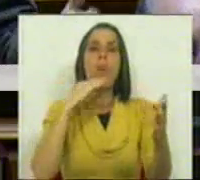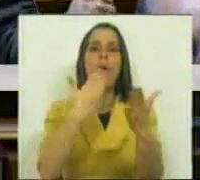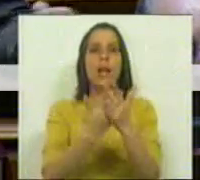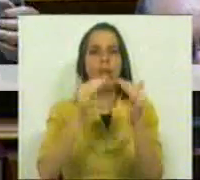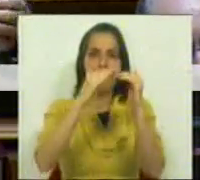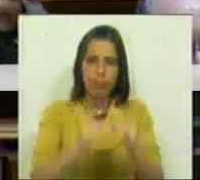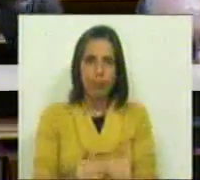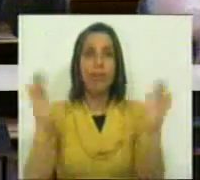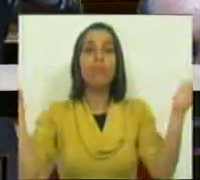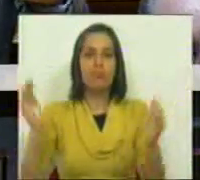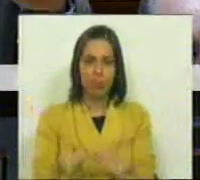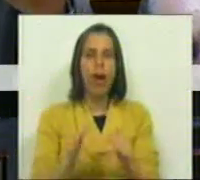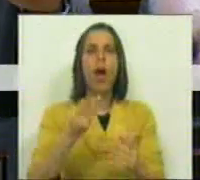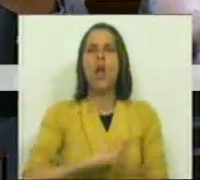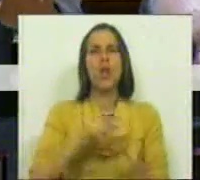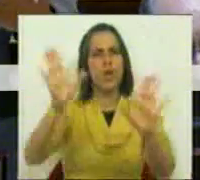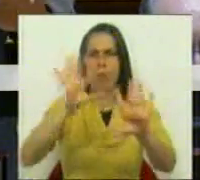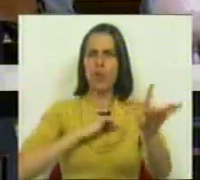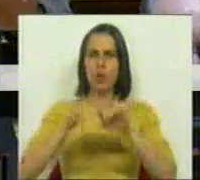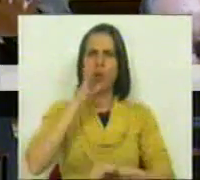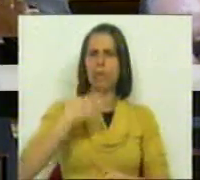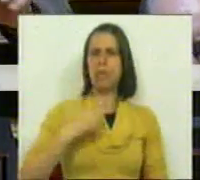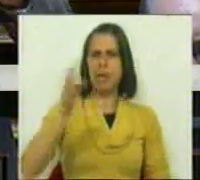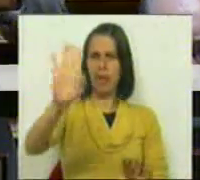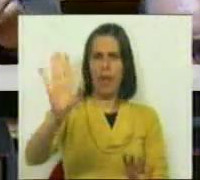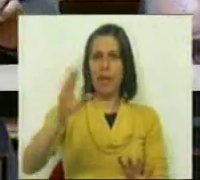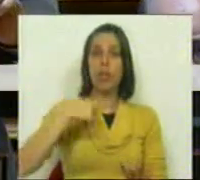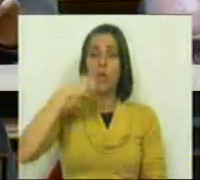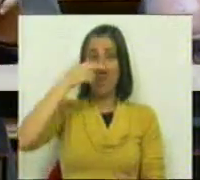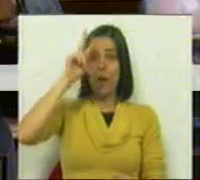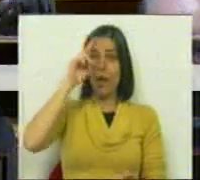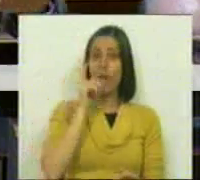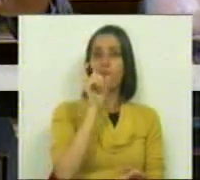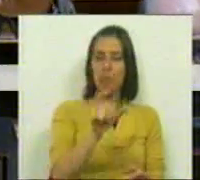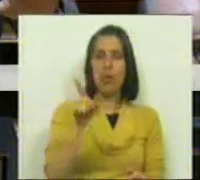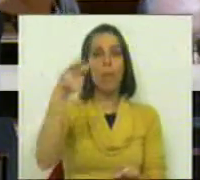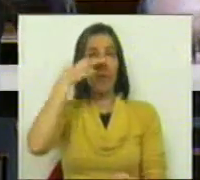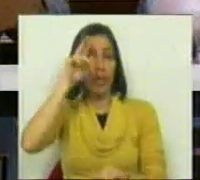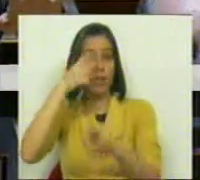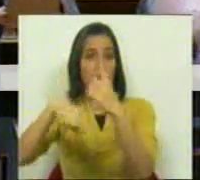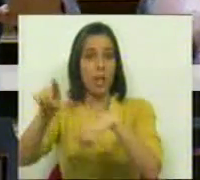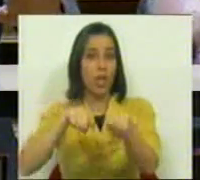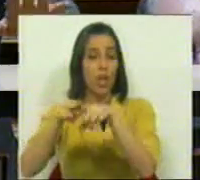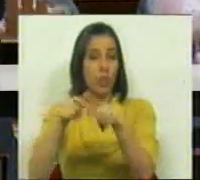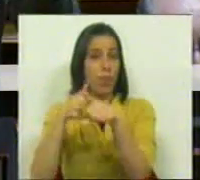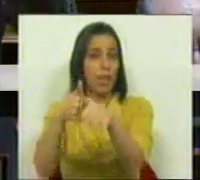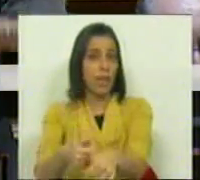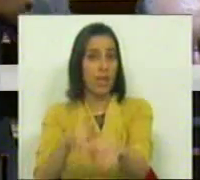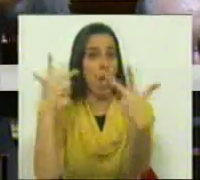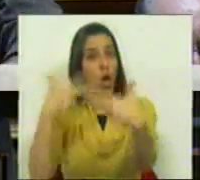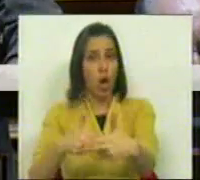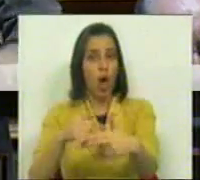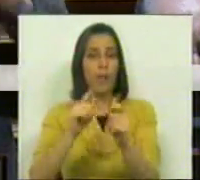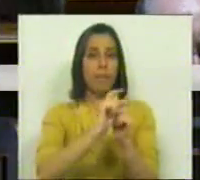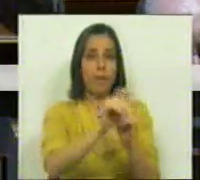o decrescimento. Não se preocupem, senhoras e senhores deputados do CDS, eu enganei-me no termo, mas vocês não se enganaram nas políticas que seguiram, que foi